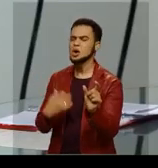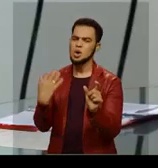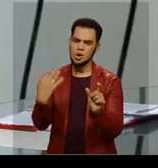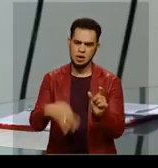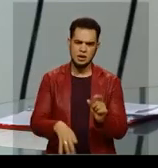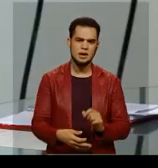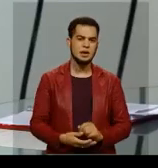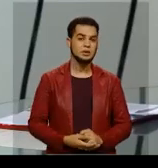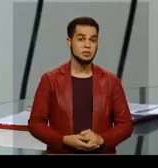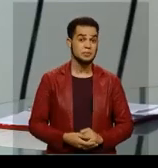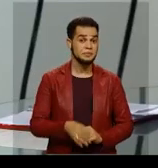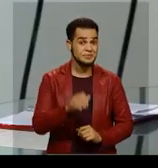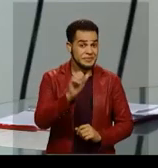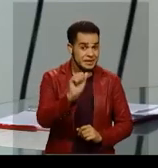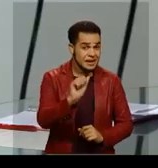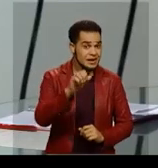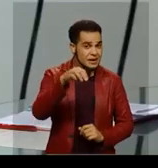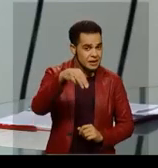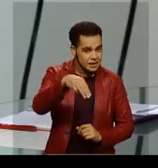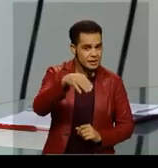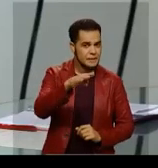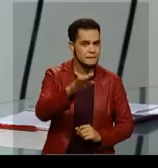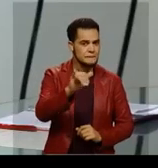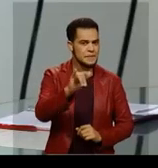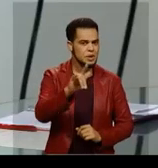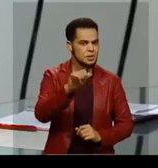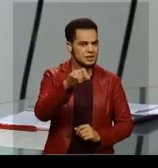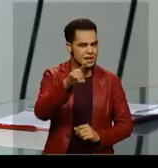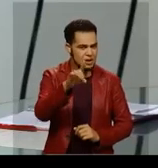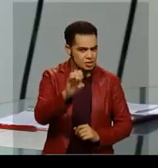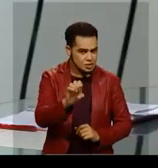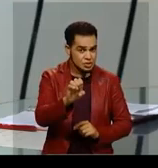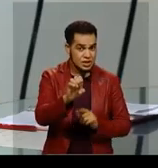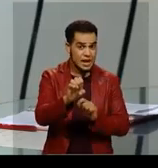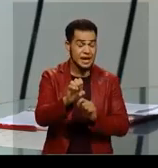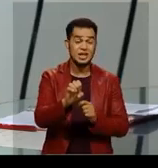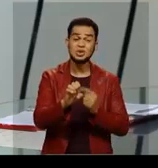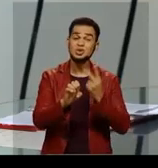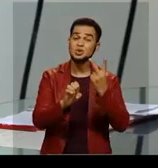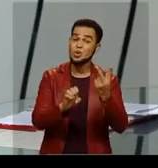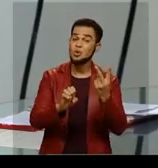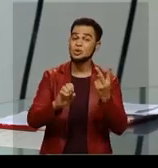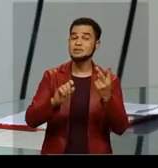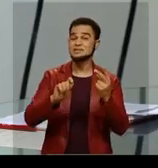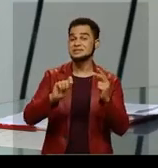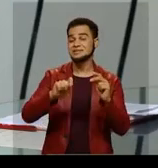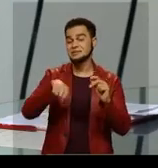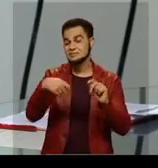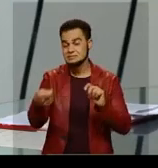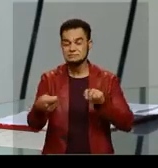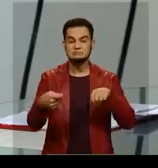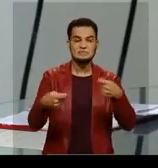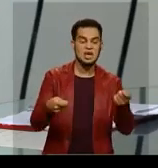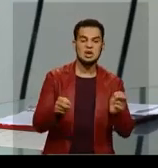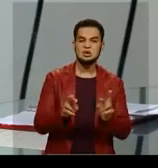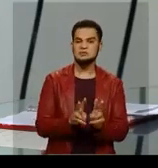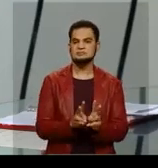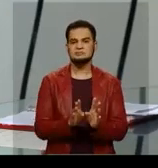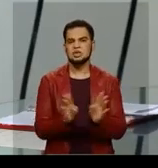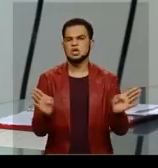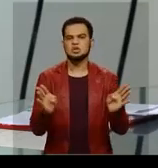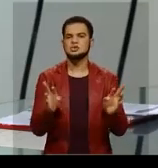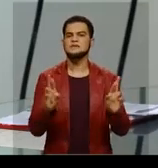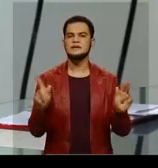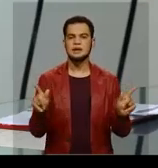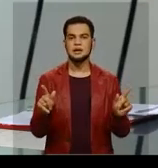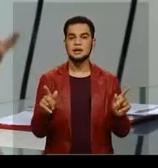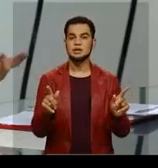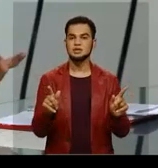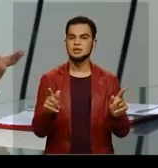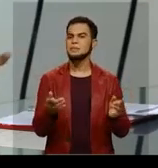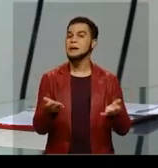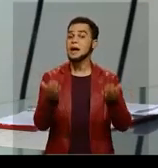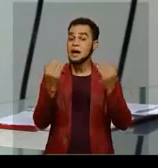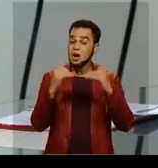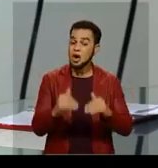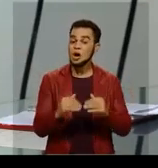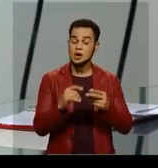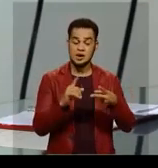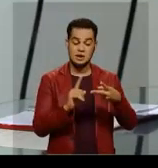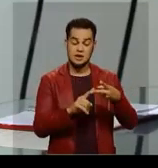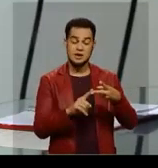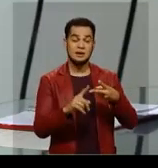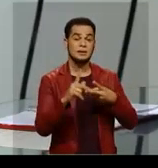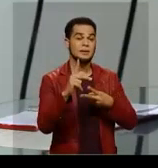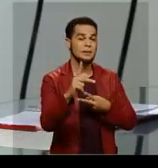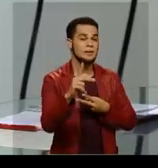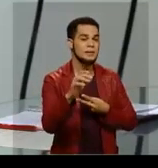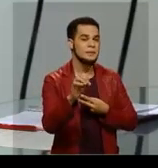ambiguidade é dupla interpretação. Então, é errado. Agora, polissemia, e tem várias palavras,